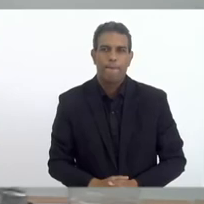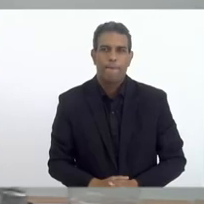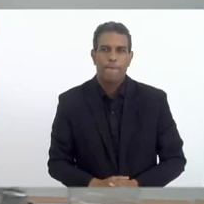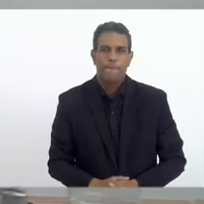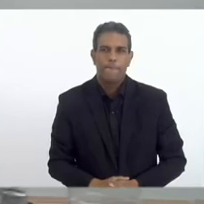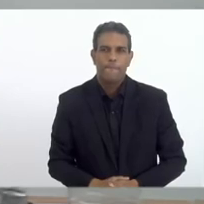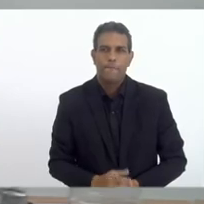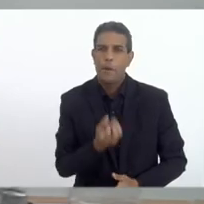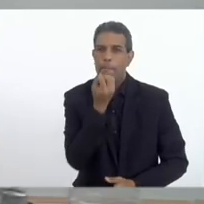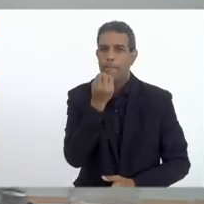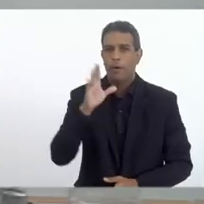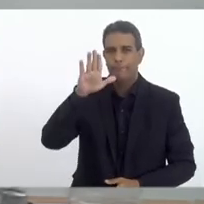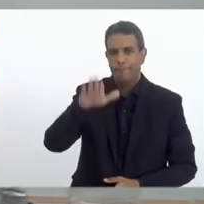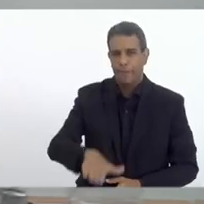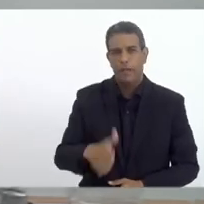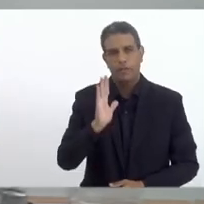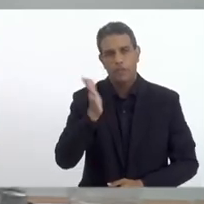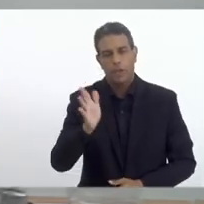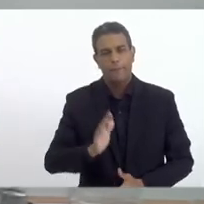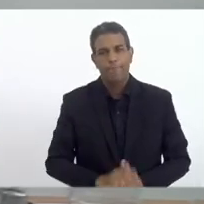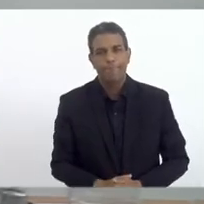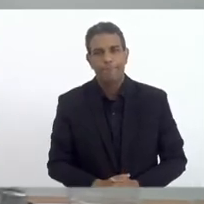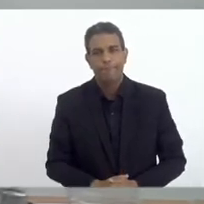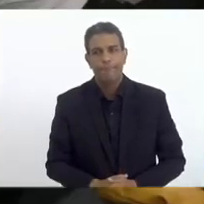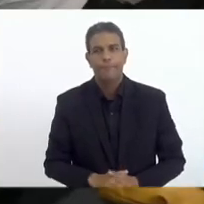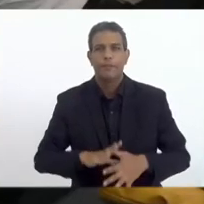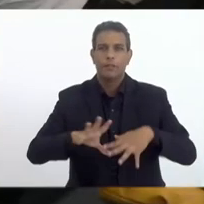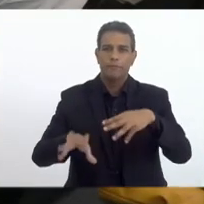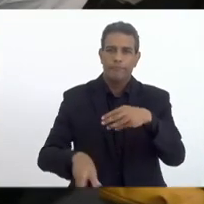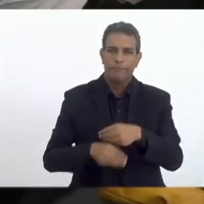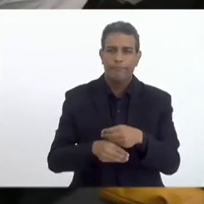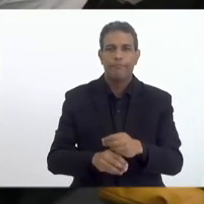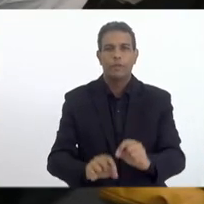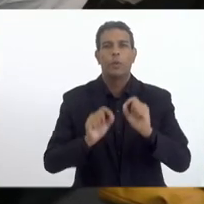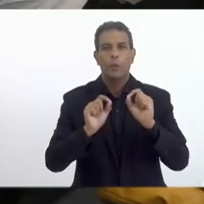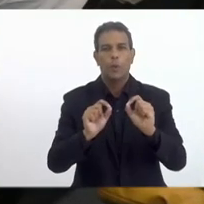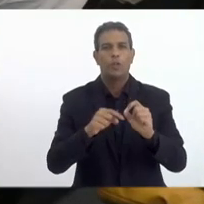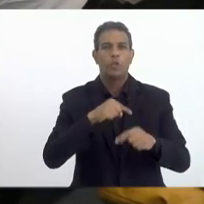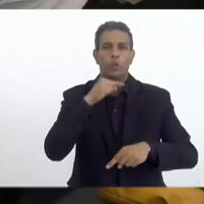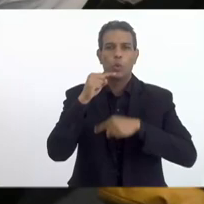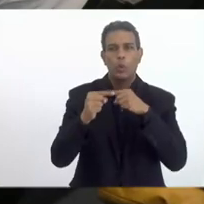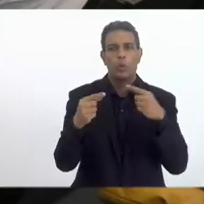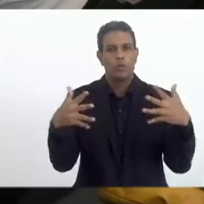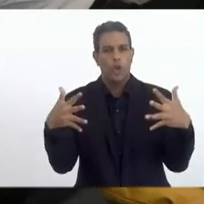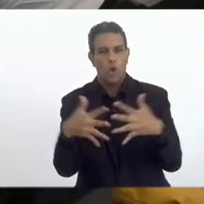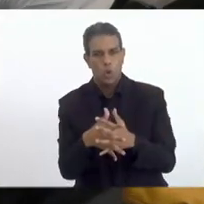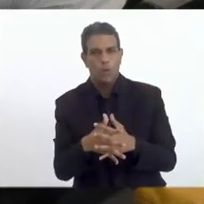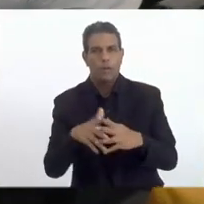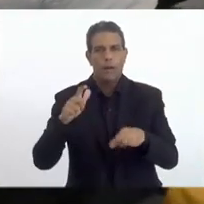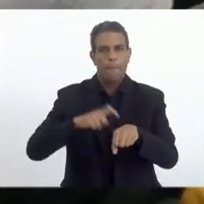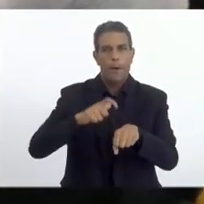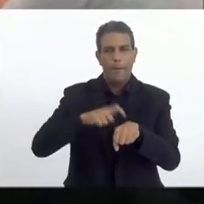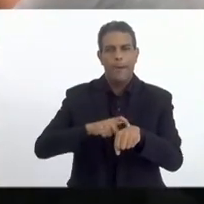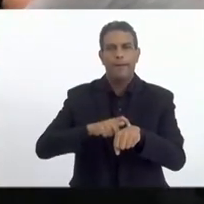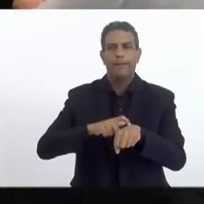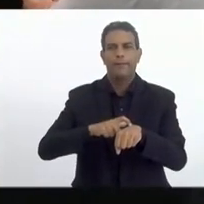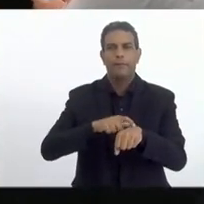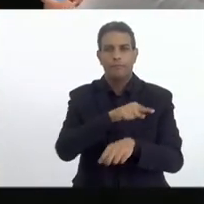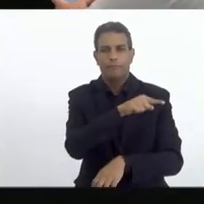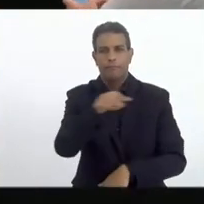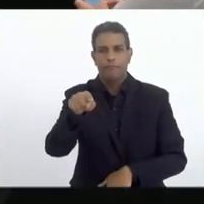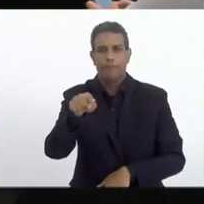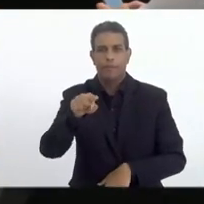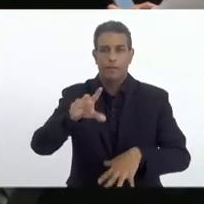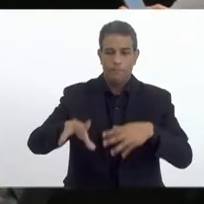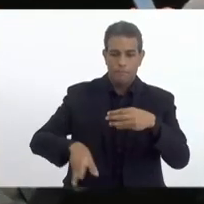Boa tarde. Tudo bem? Boa tarde. Bom dia, na verdade. Só para fazer uma ressalva, para não gerar dúvida nem confusão na hora da aplicação da emenda, que em nenhum momento, em nenhuma